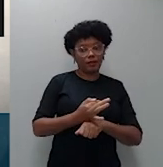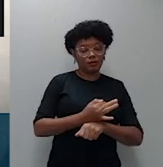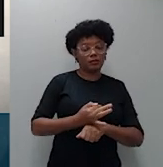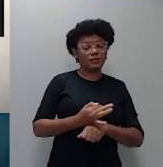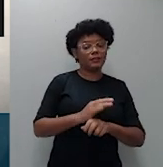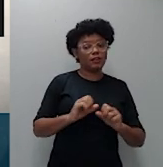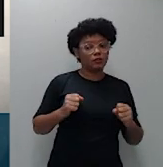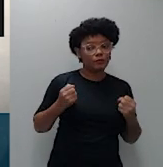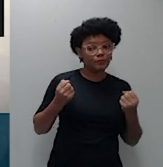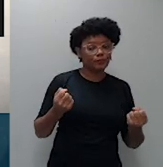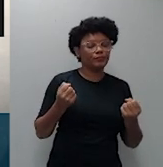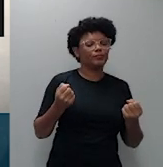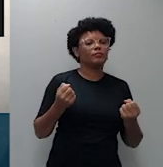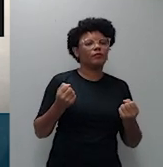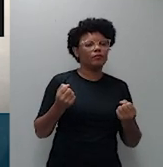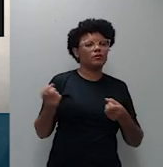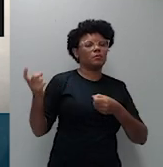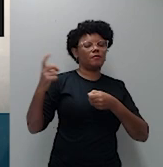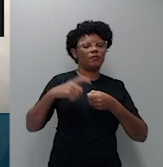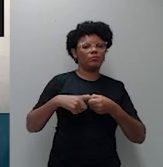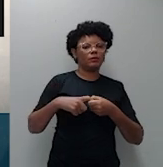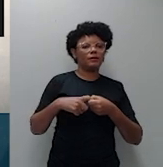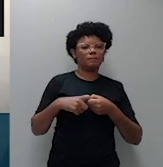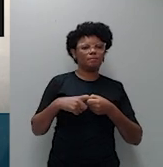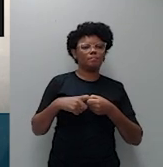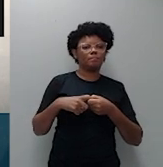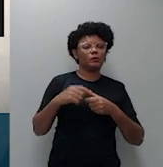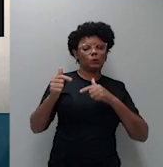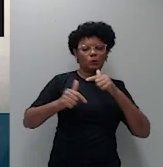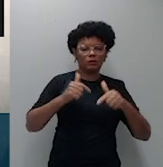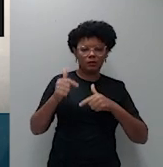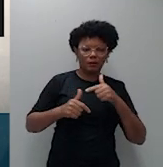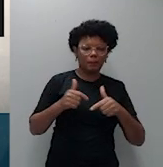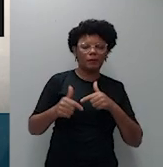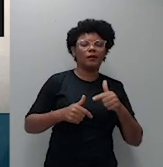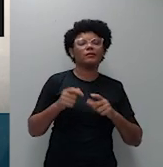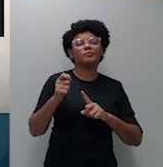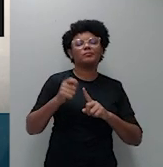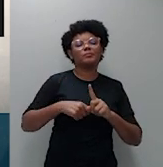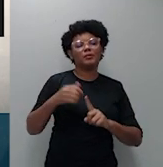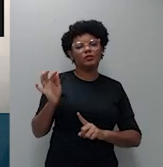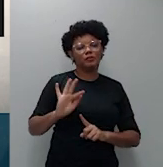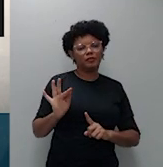para a retomada do trabalho no mês de fevereiro